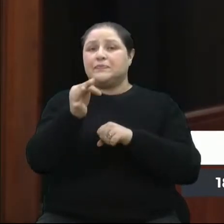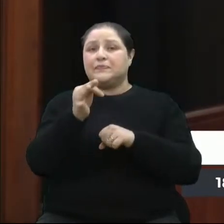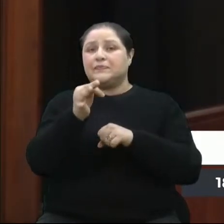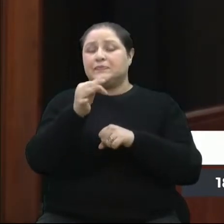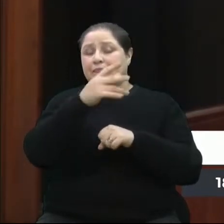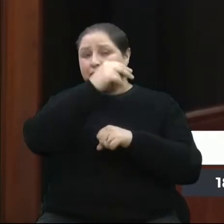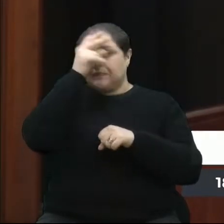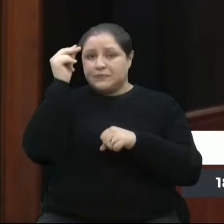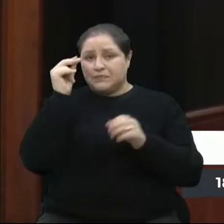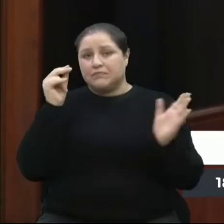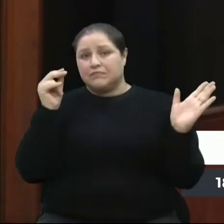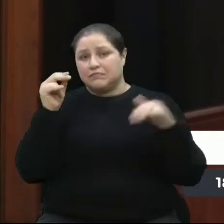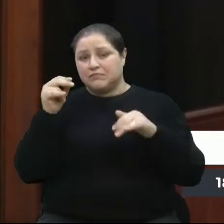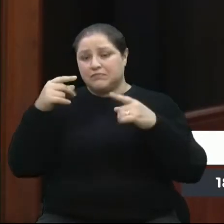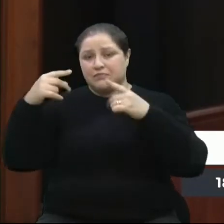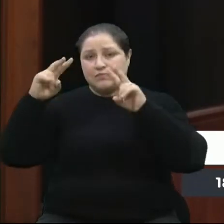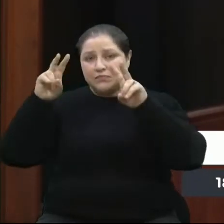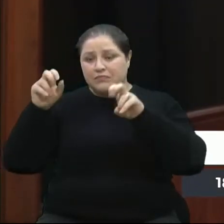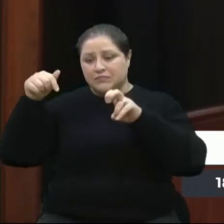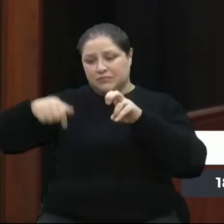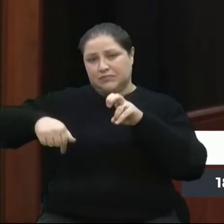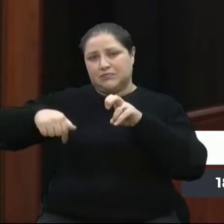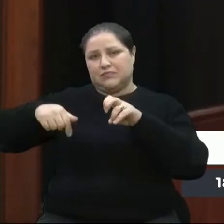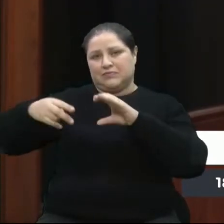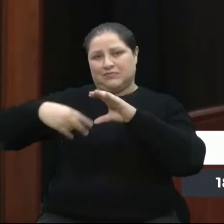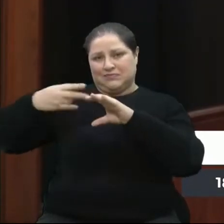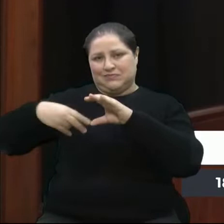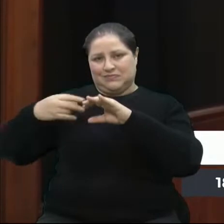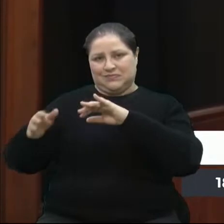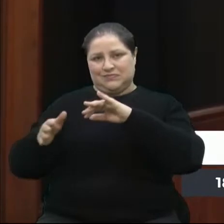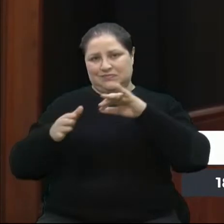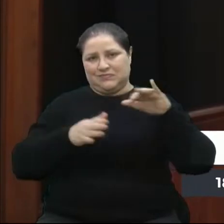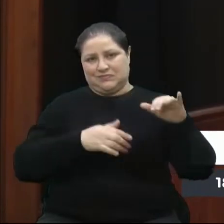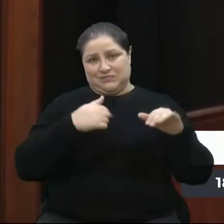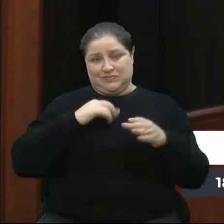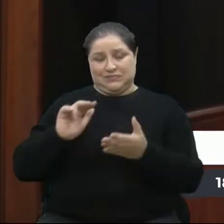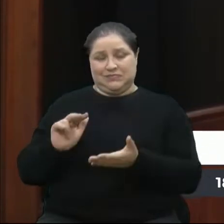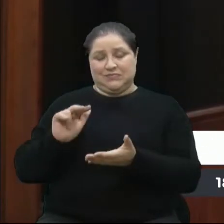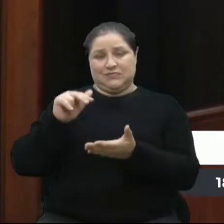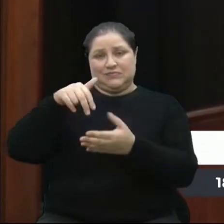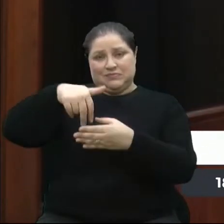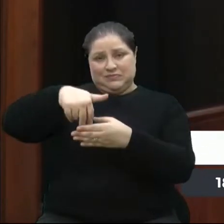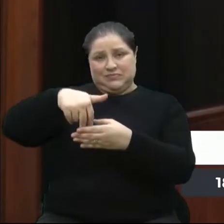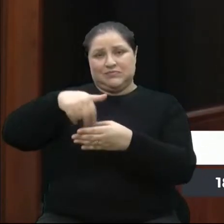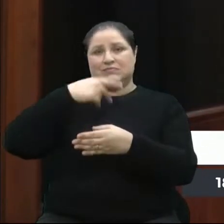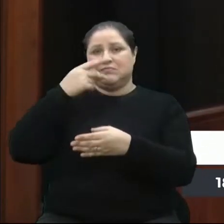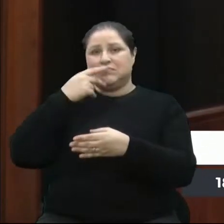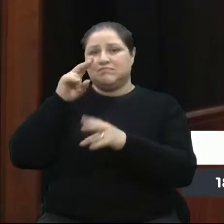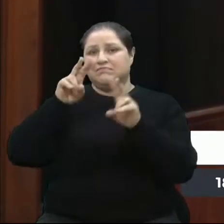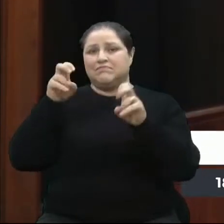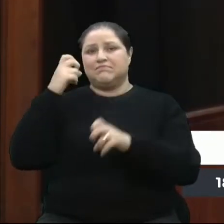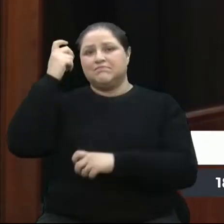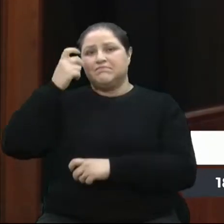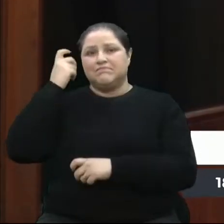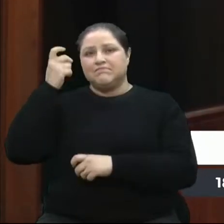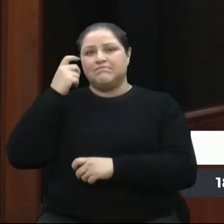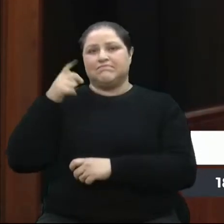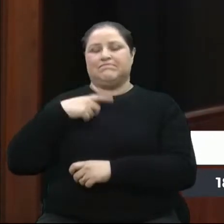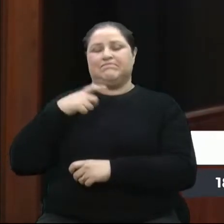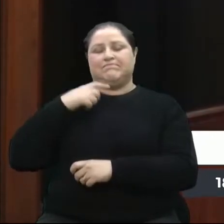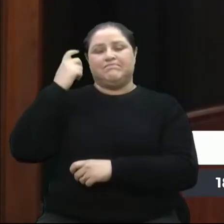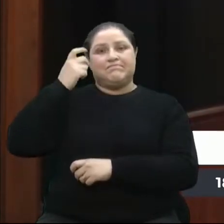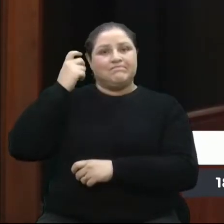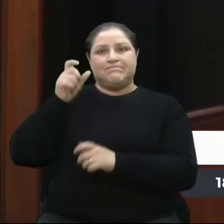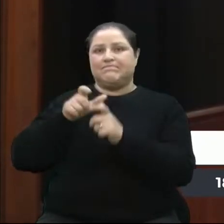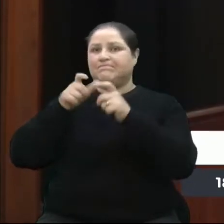para essa casa. Mas eu venho a essa tribuna para falar de uma preocupação que assola grande parte das